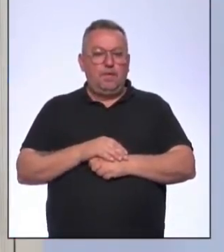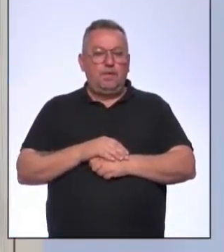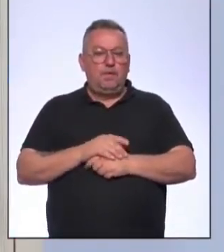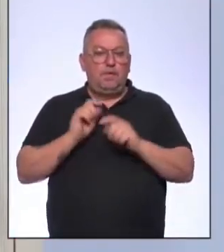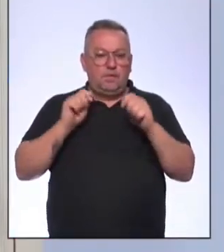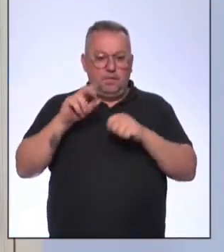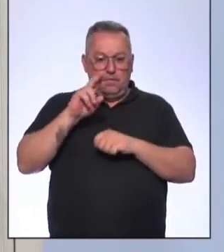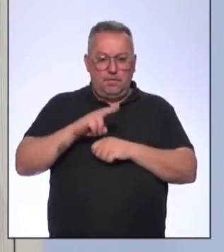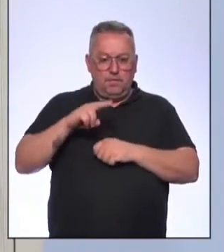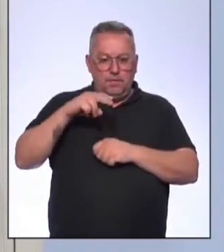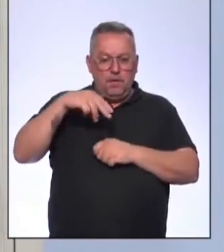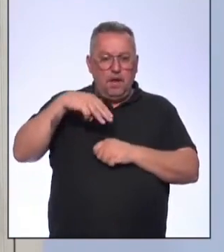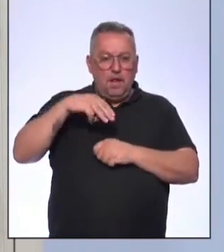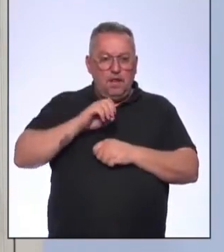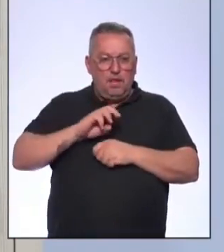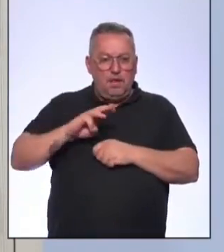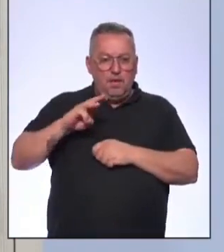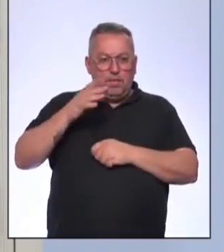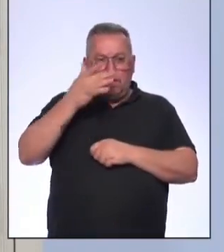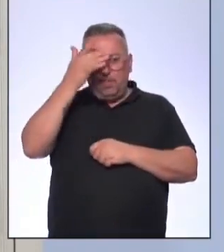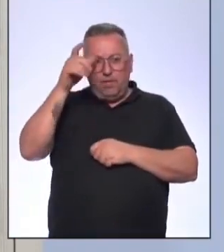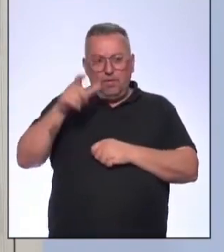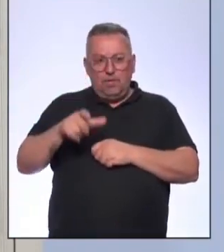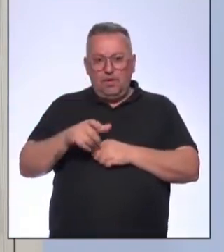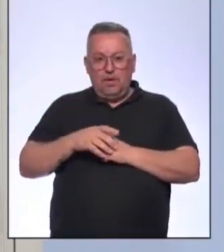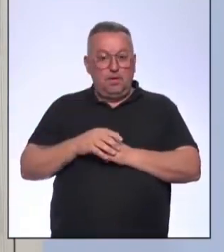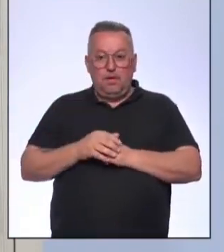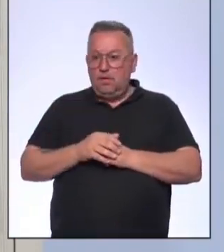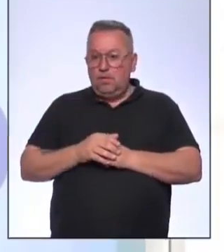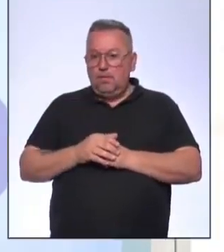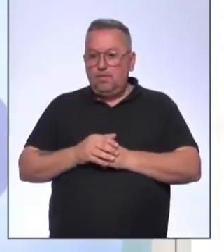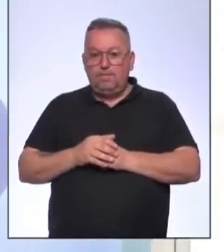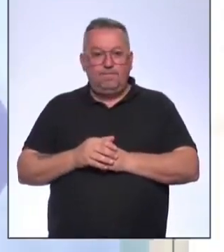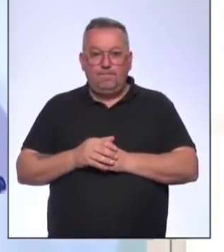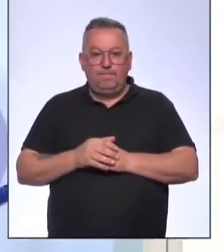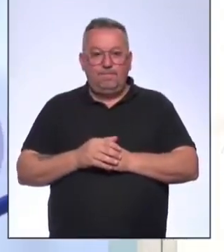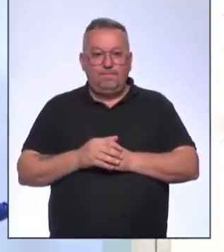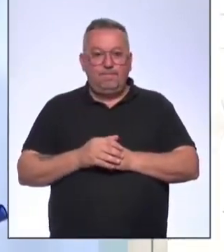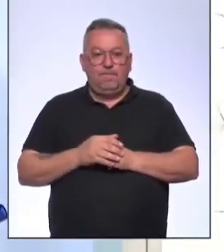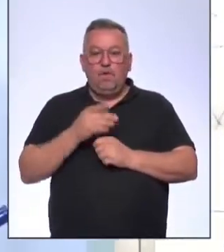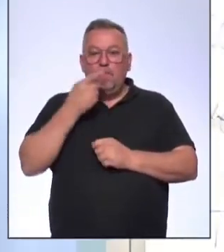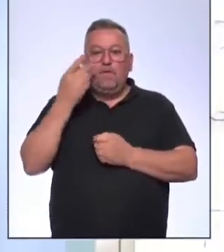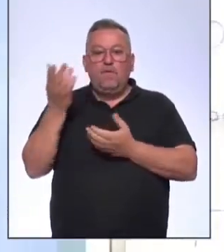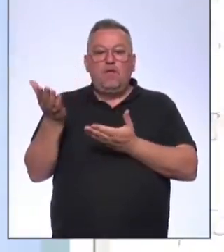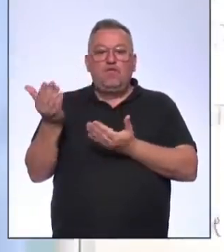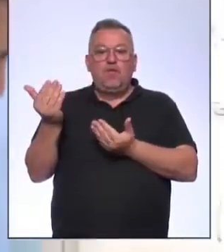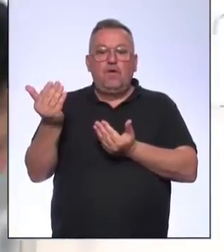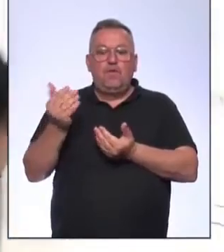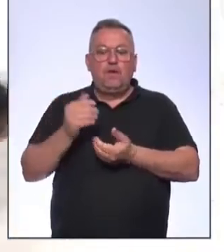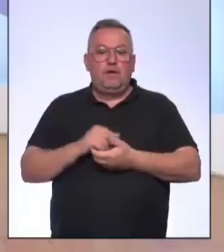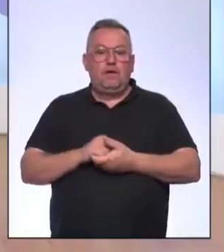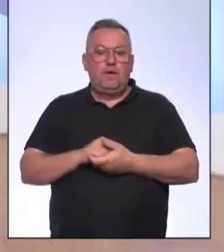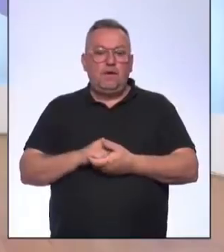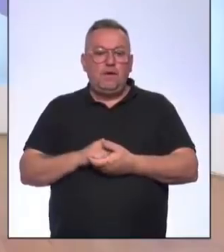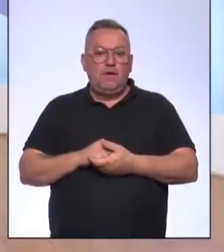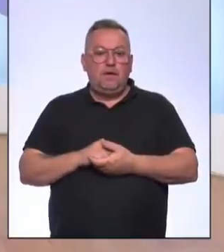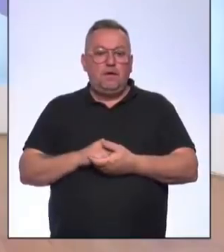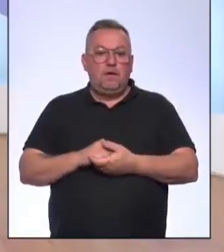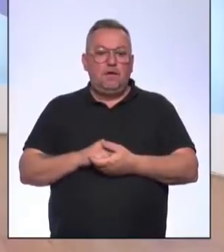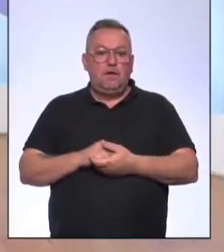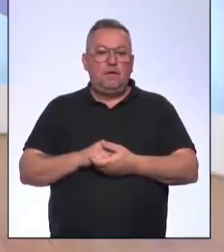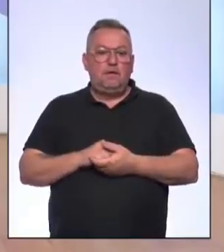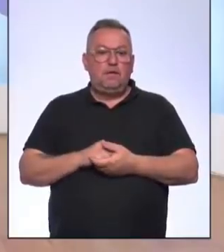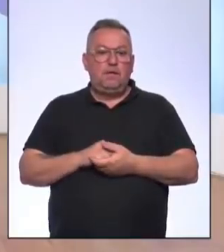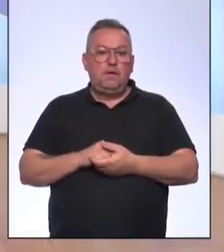posso usar new para pessoas, professora? Não. Então, e como é que eu vou falar jovem, então? Para falar jovem, eu vou falar